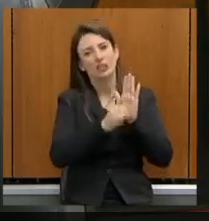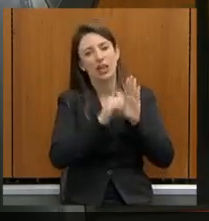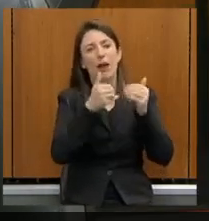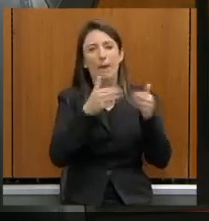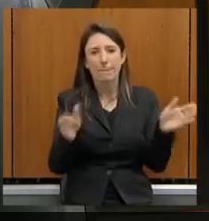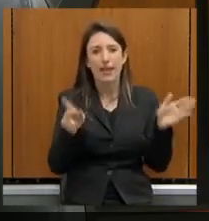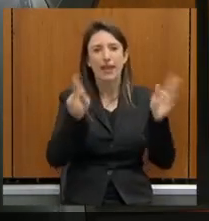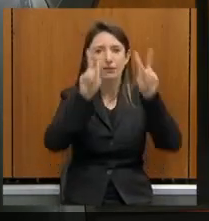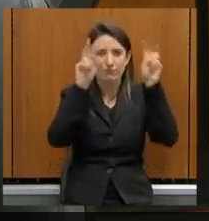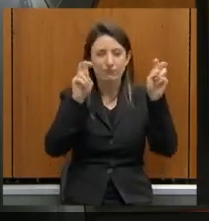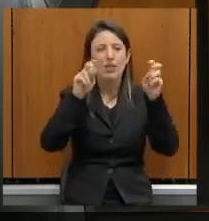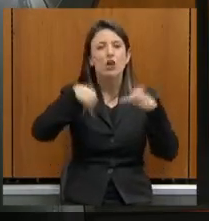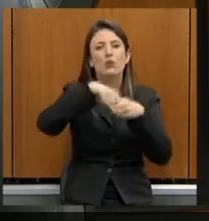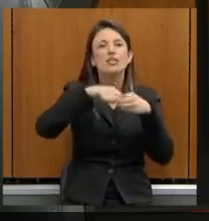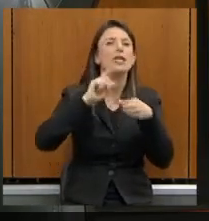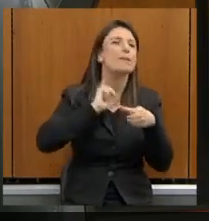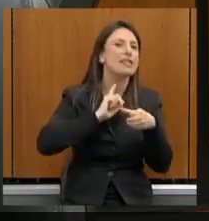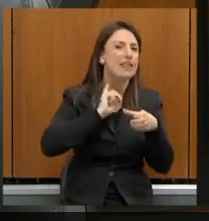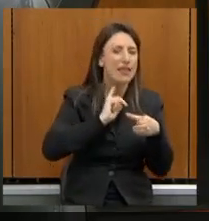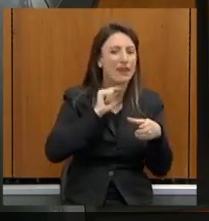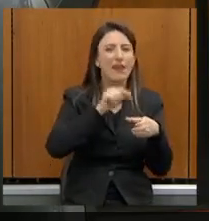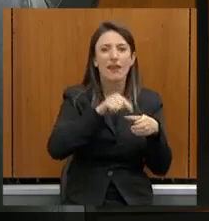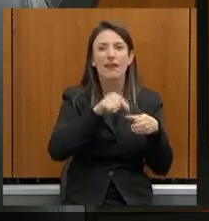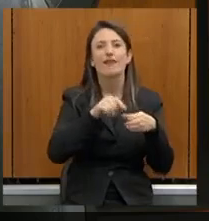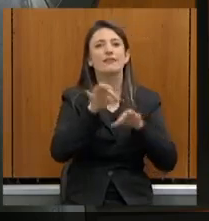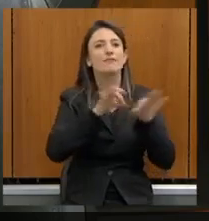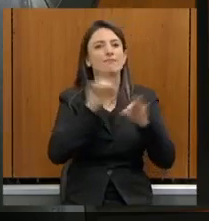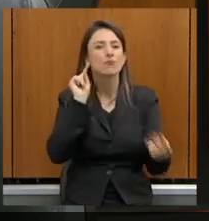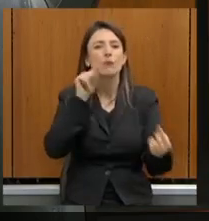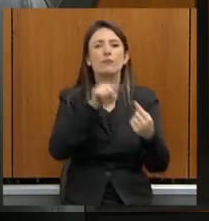propicia que façam vídeos,